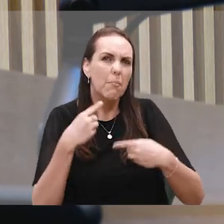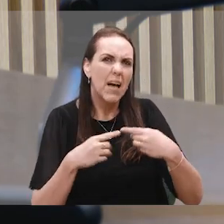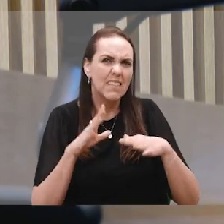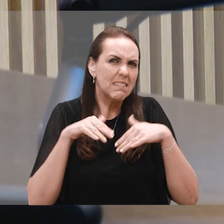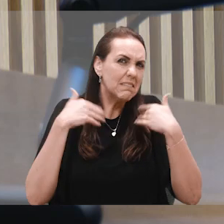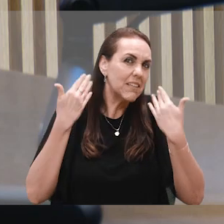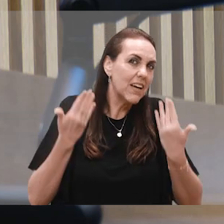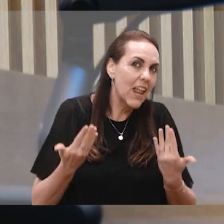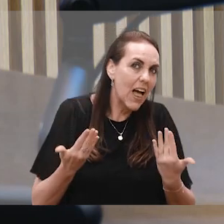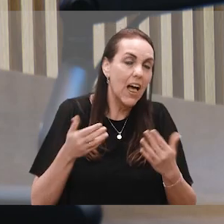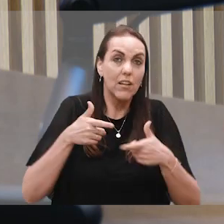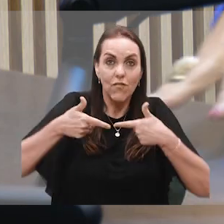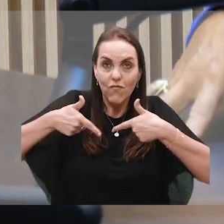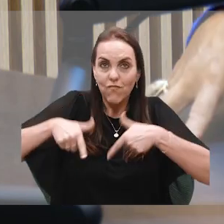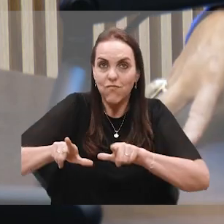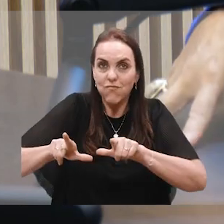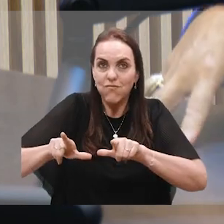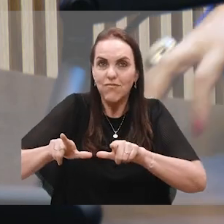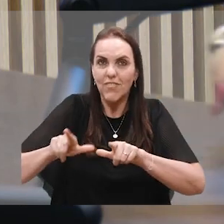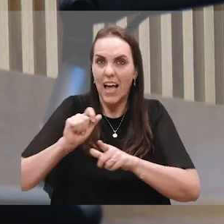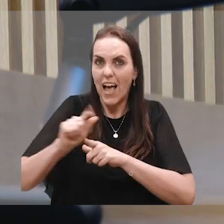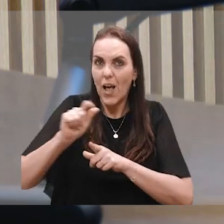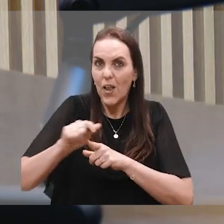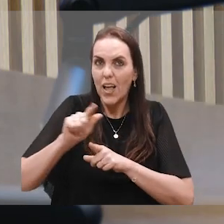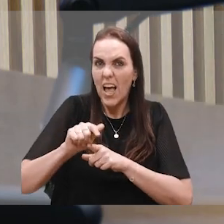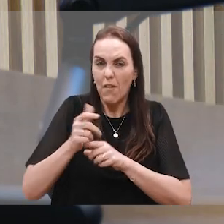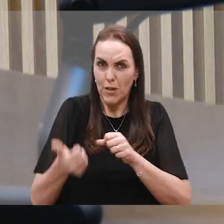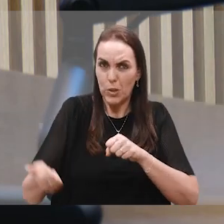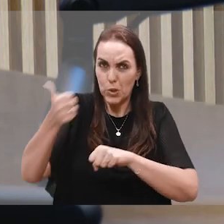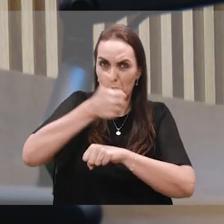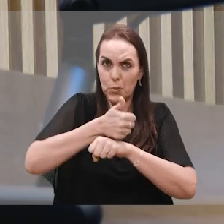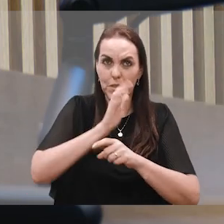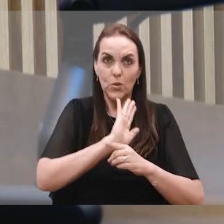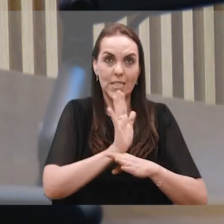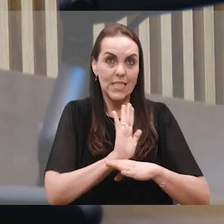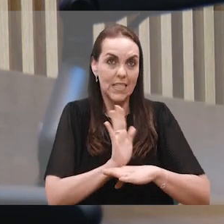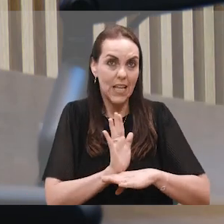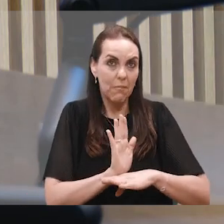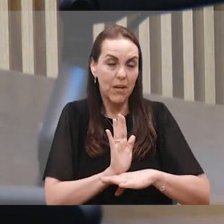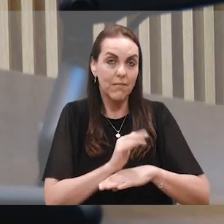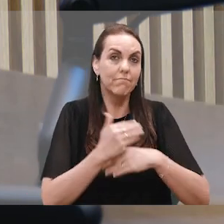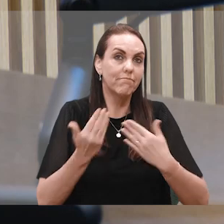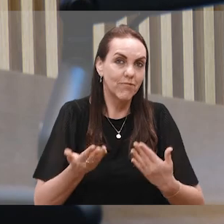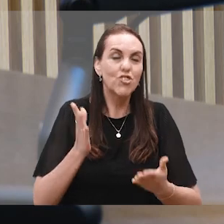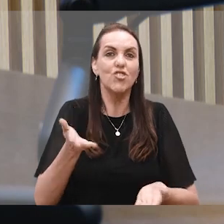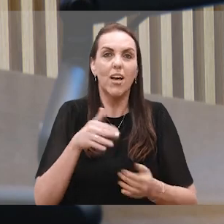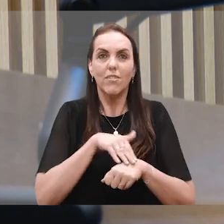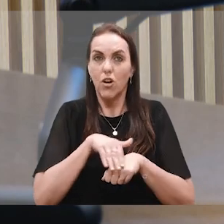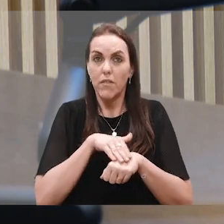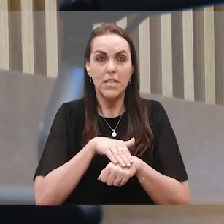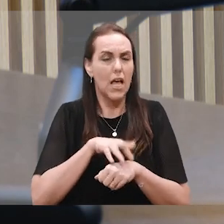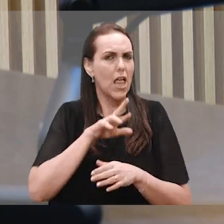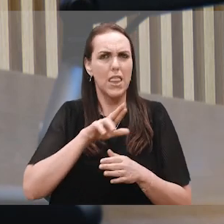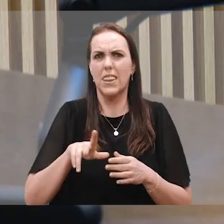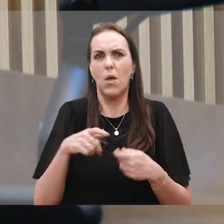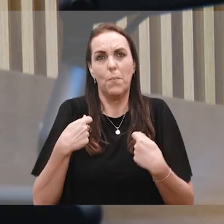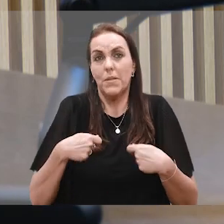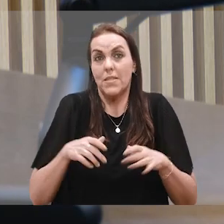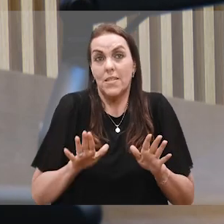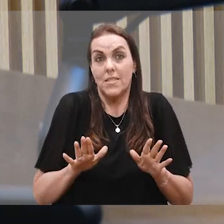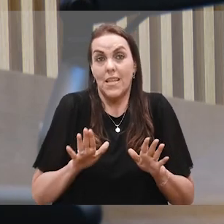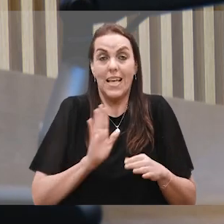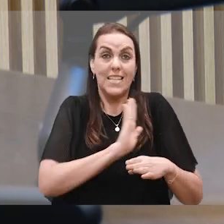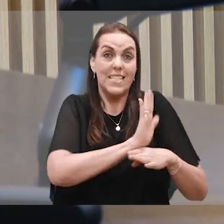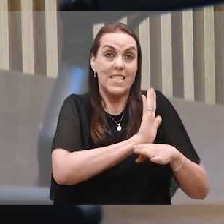debate, será que as locadoras, as fitas, vão substituir os cinemas? E a gente já falava que não